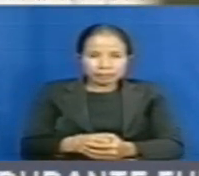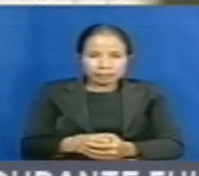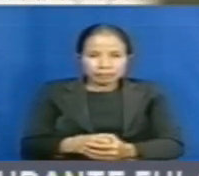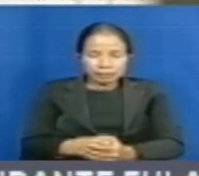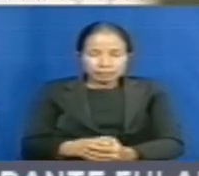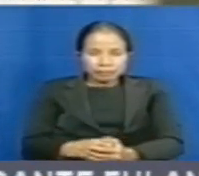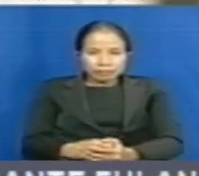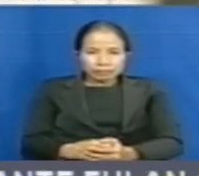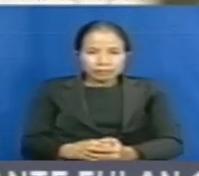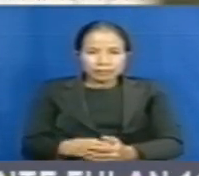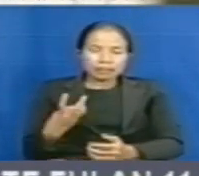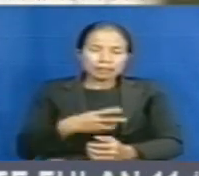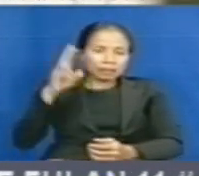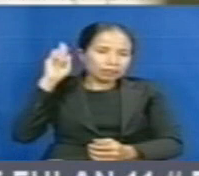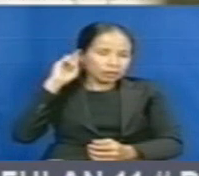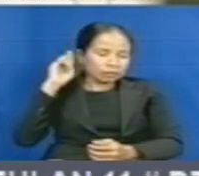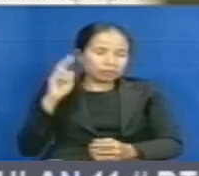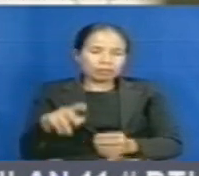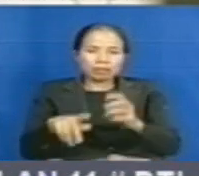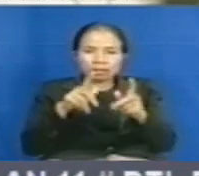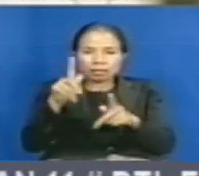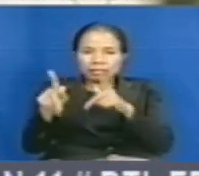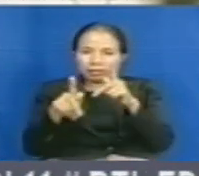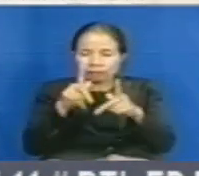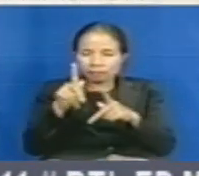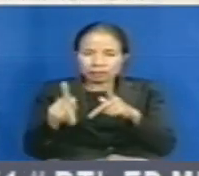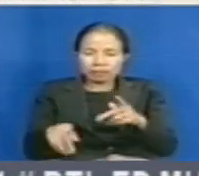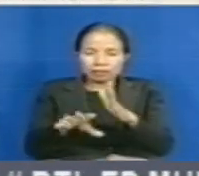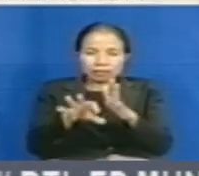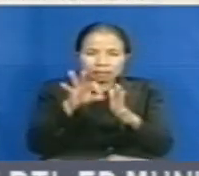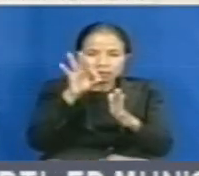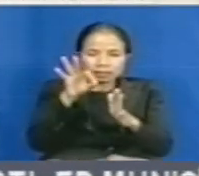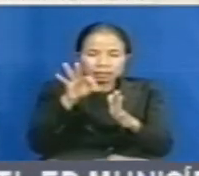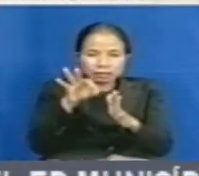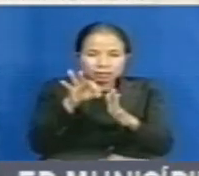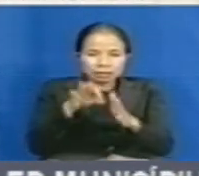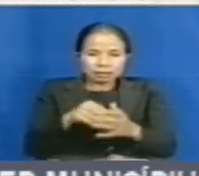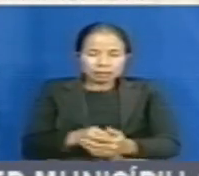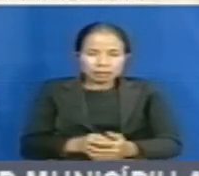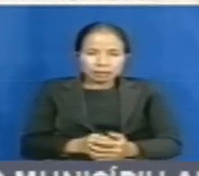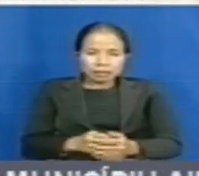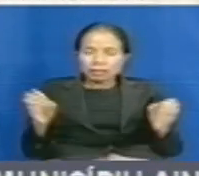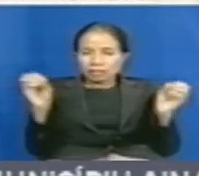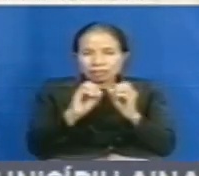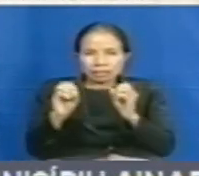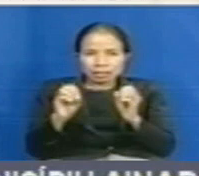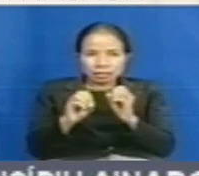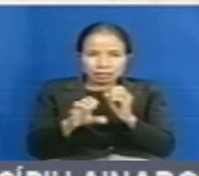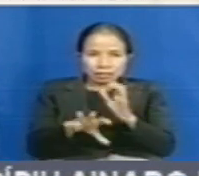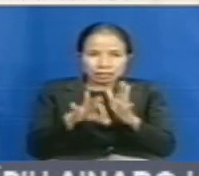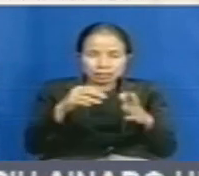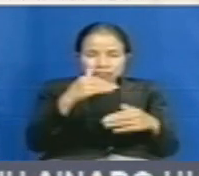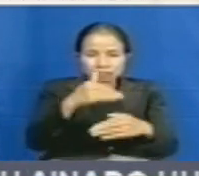Raramente itarona é um indivíduo na sociedade sira retam la retam